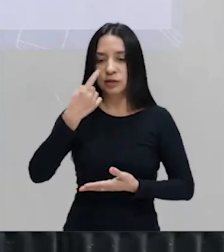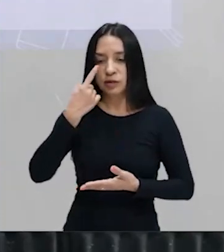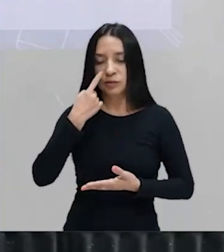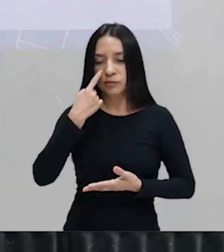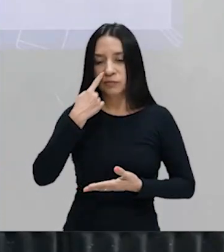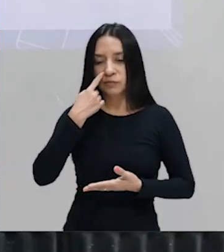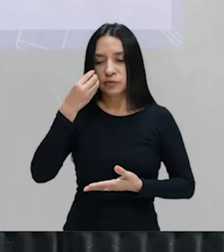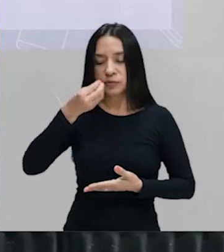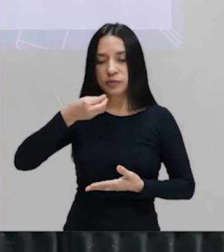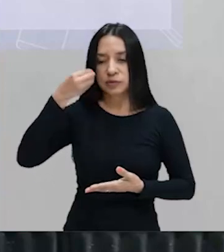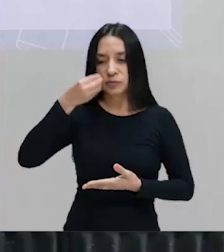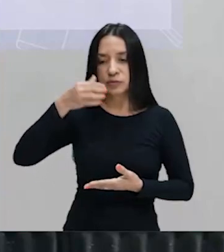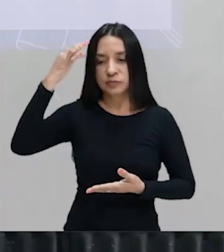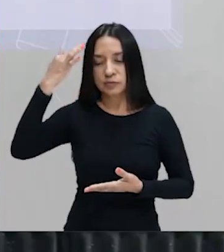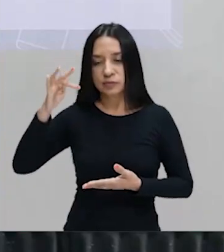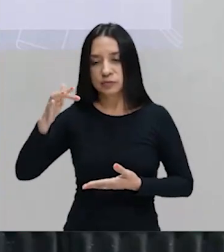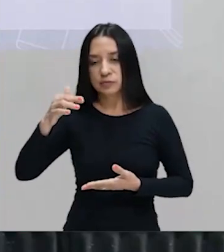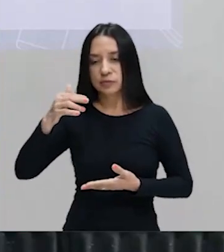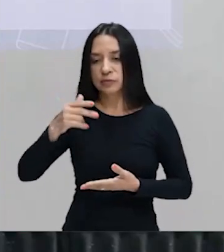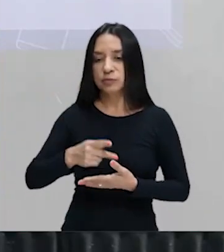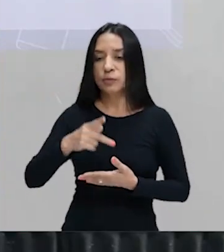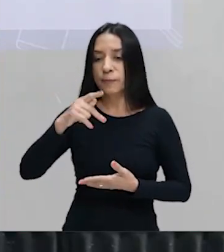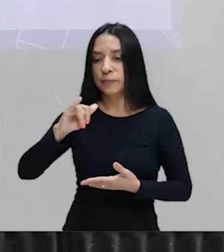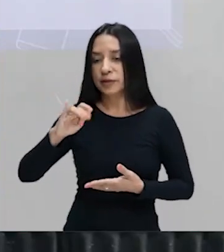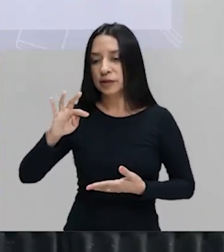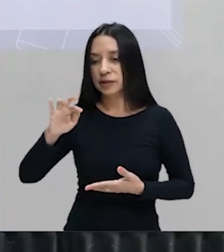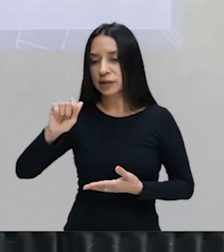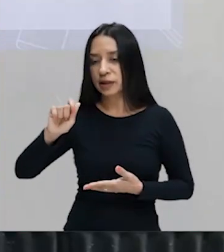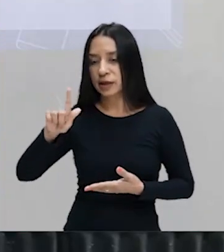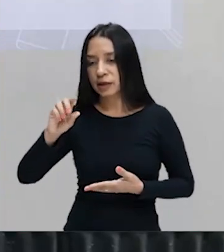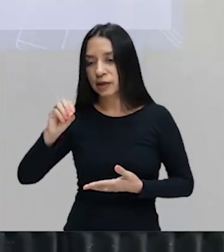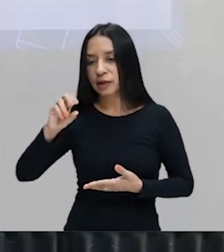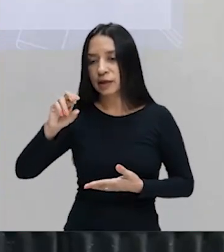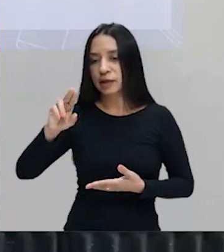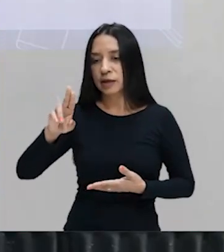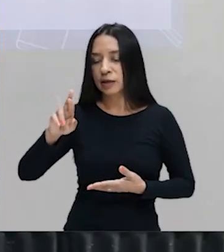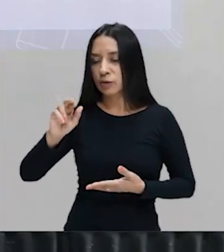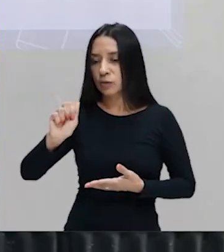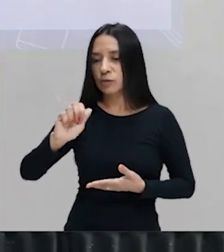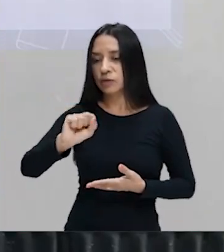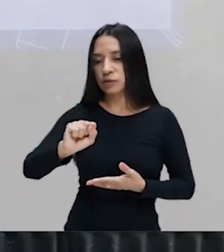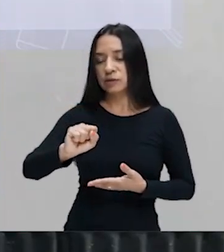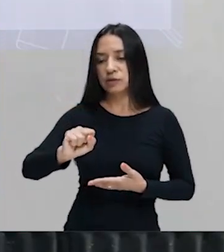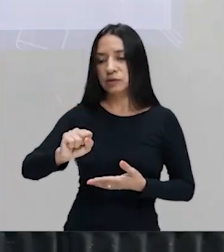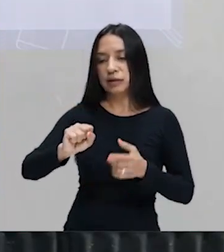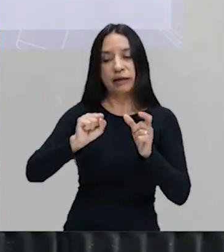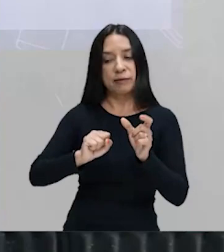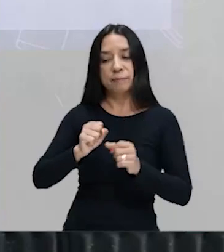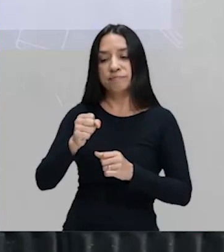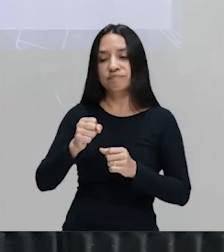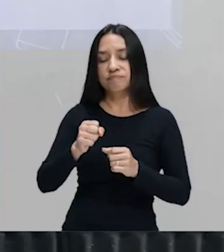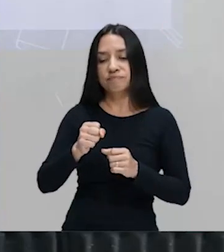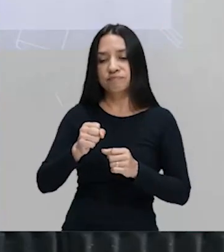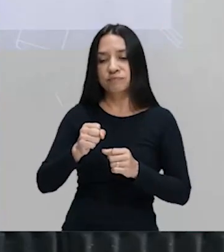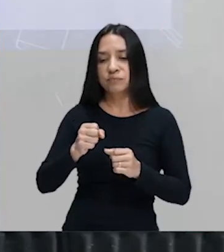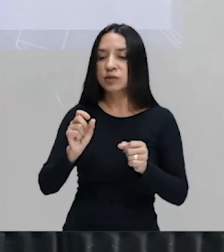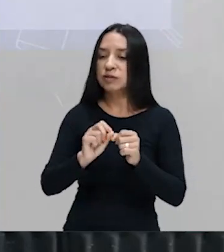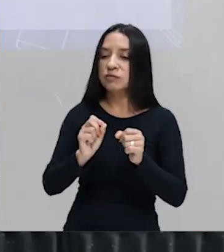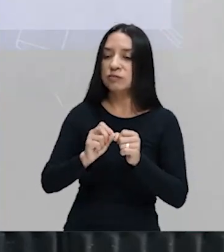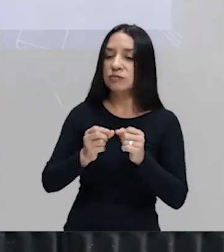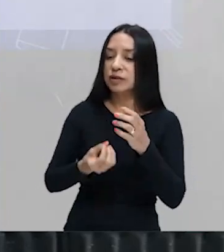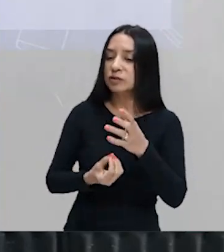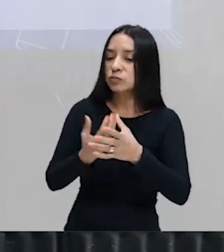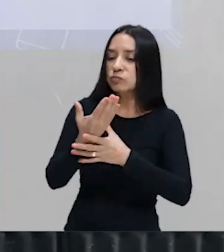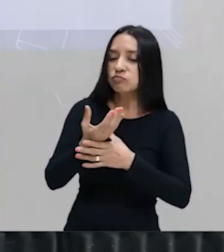experiência filosófica de Pitágoras leva ele até os números, tá? Um elemento extremamente abstrato, mas de